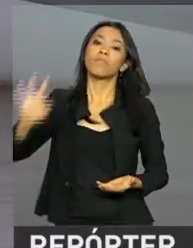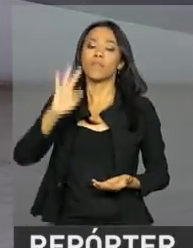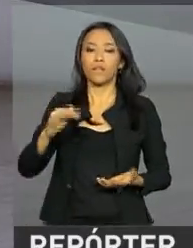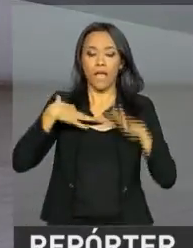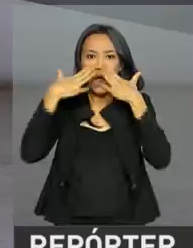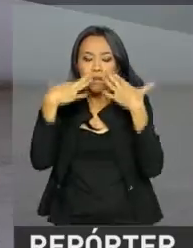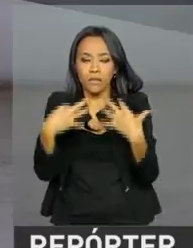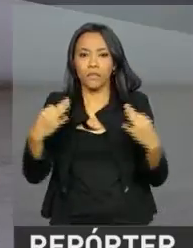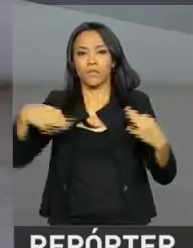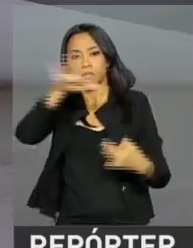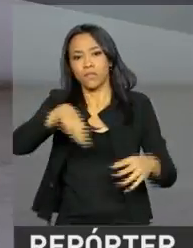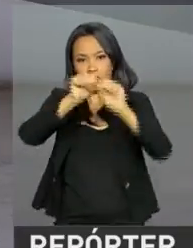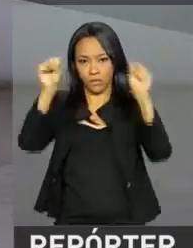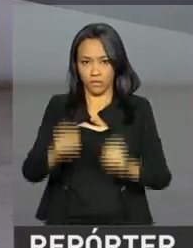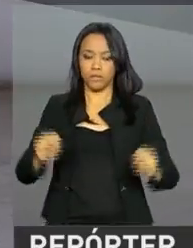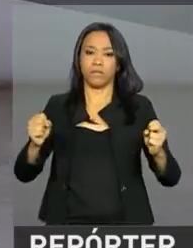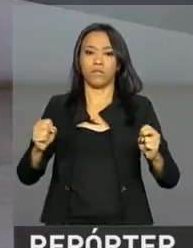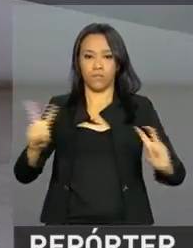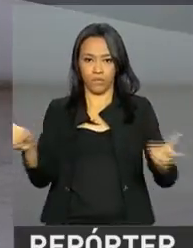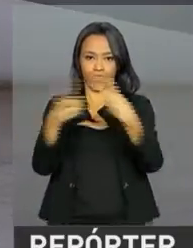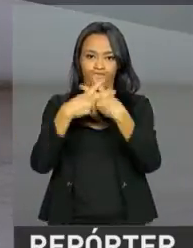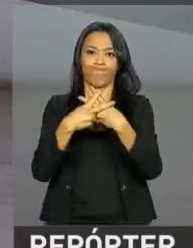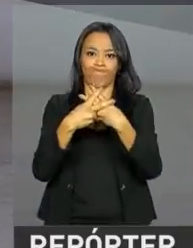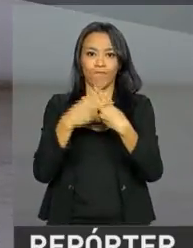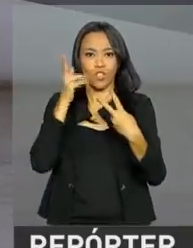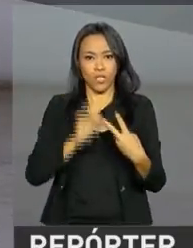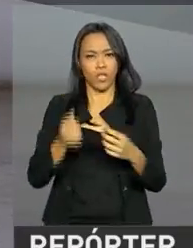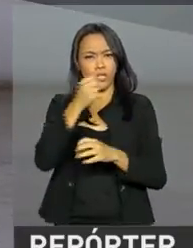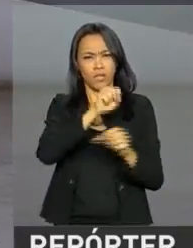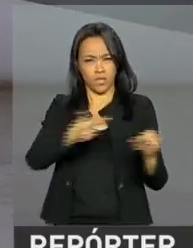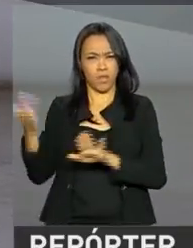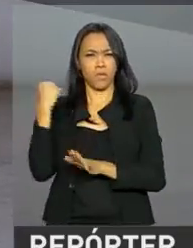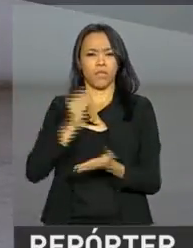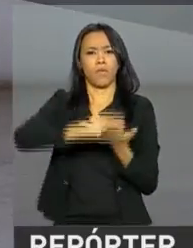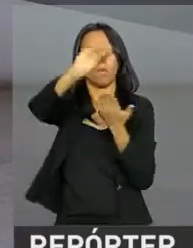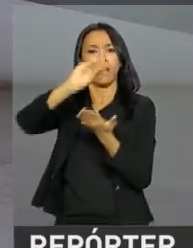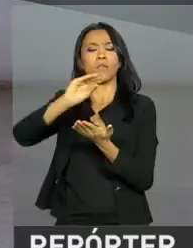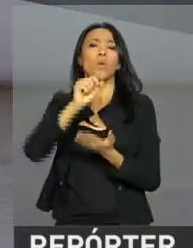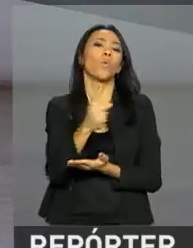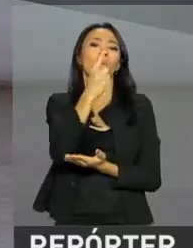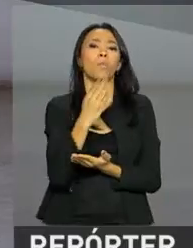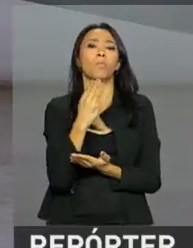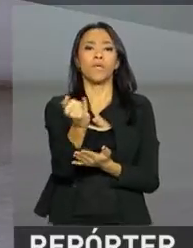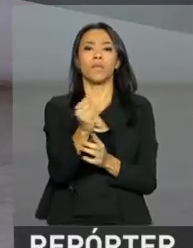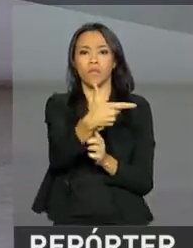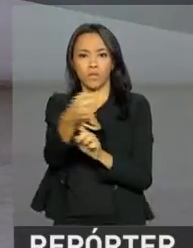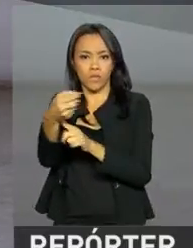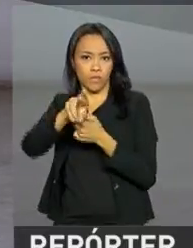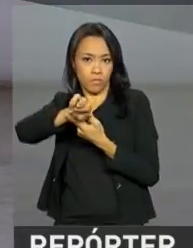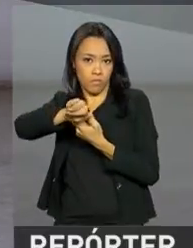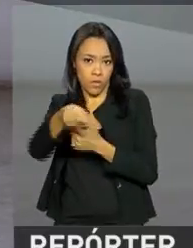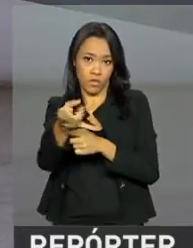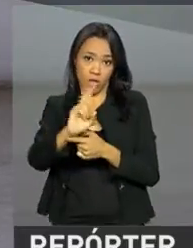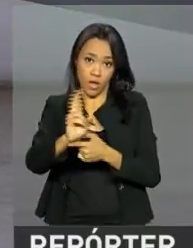penitenciário na semana passada foram repassados aos estados um bilhão e duzentos milhões de reais para a construção e melhoria